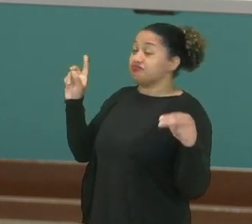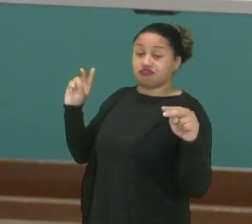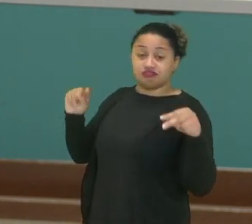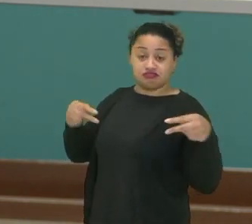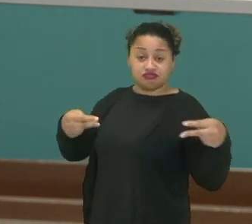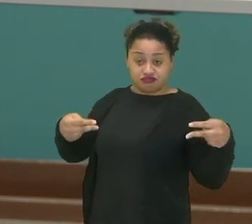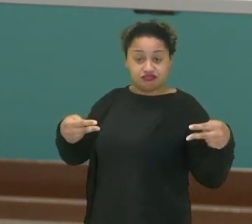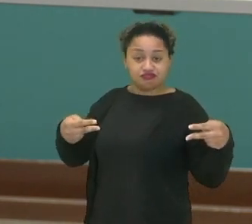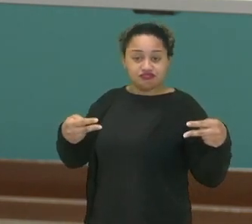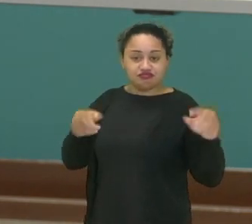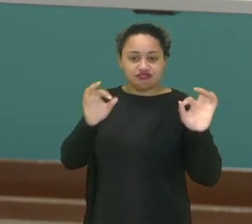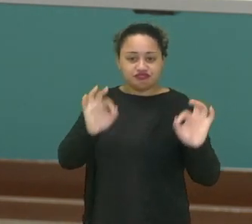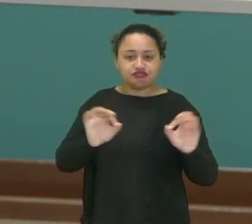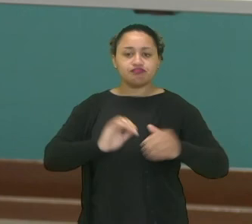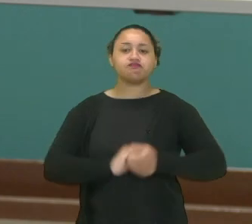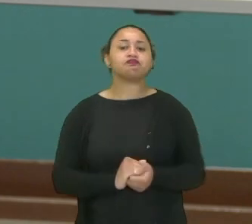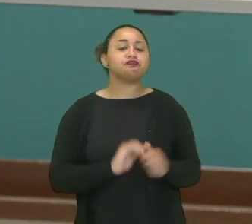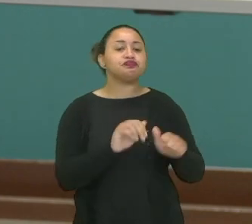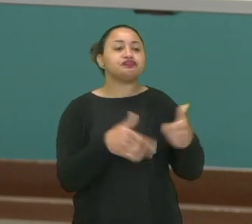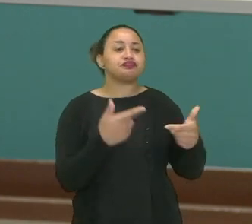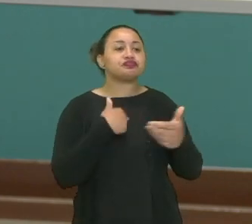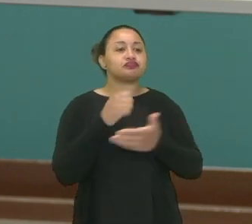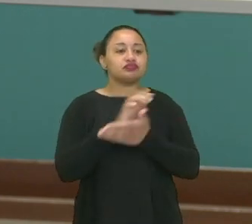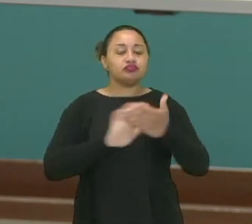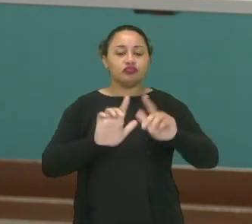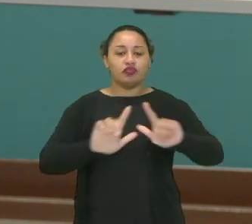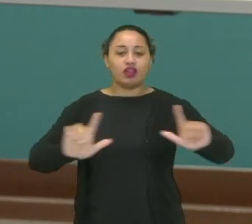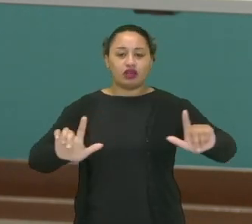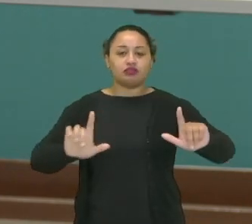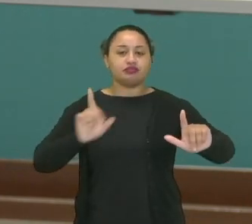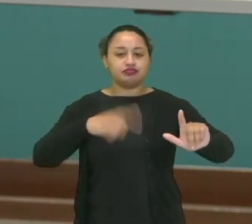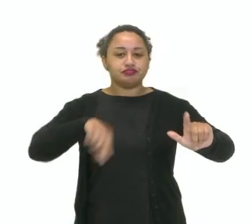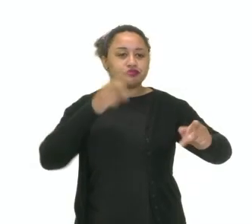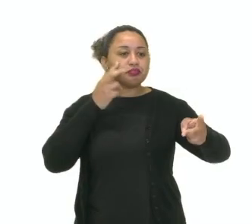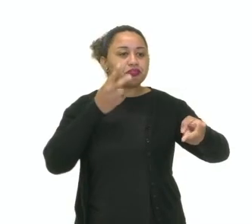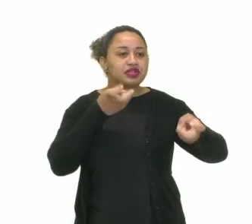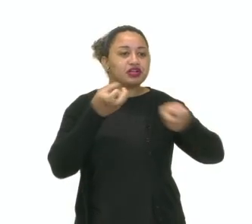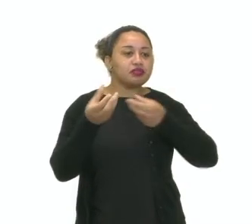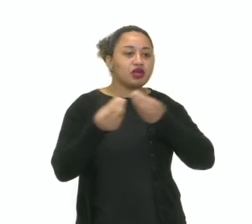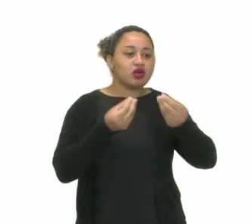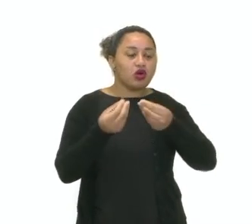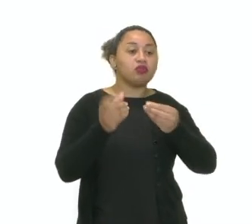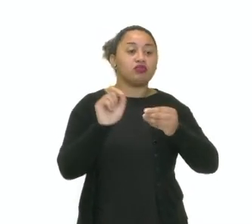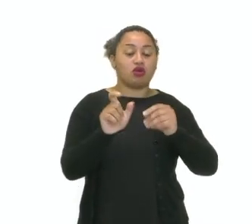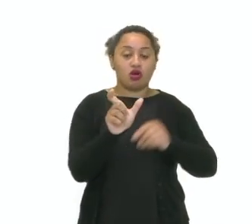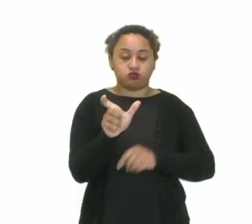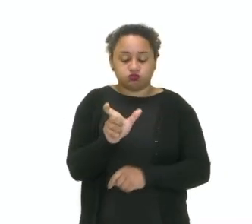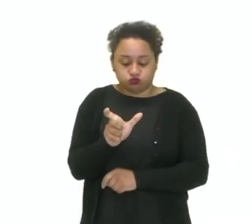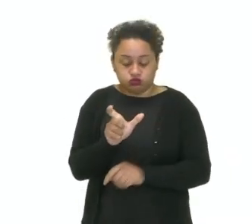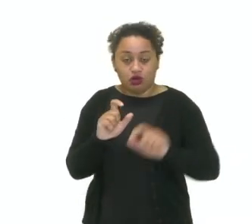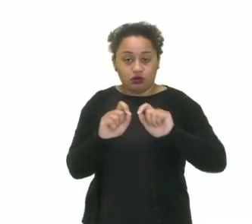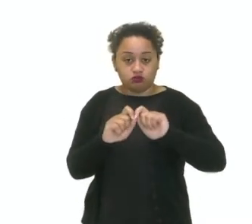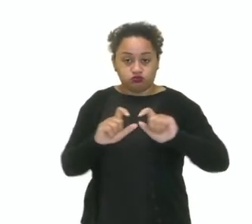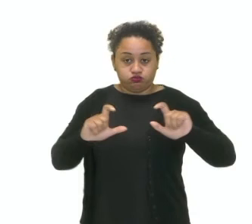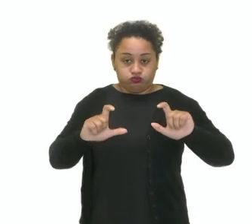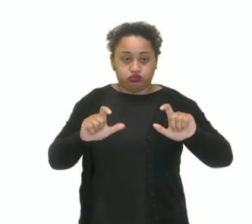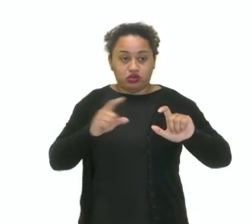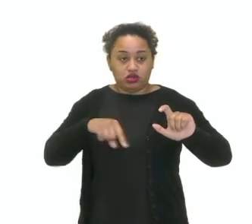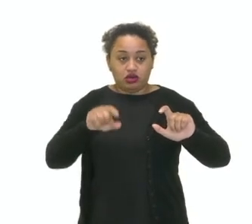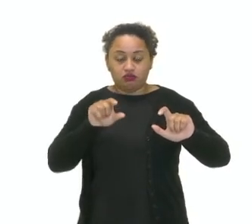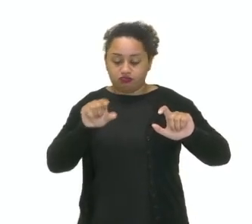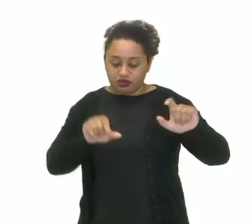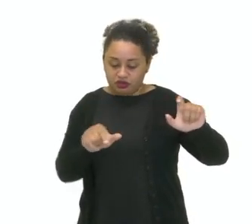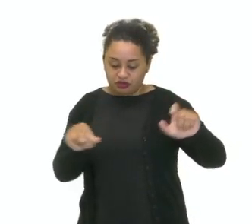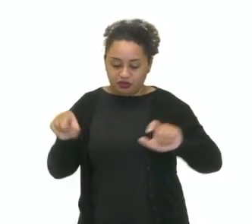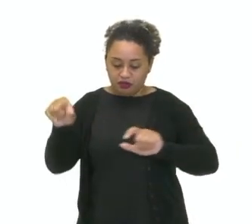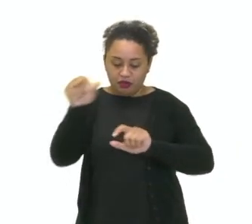www.mentimeter.com. Aqui na imagem eu coloquei para você, ó, você pode pôr uma palavra no meio, tem uma ideia, e as